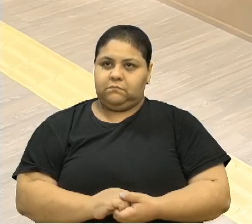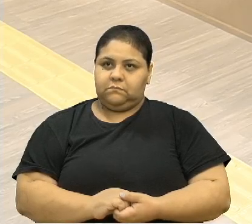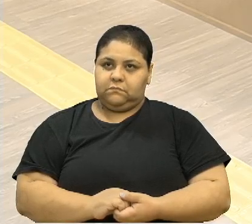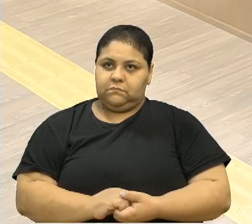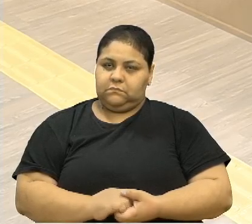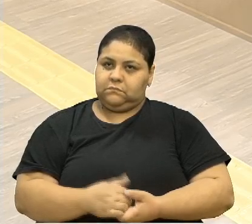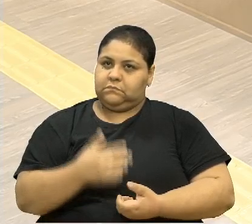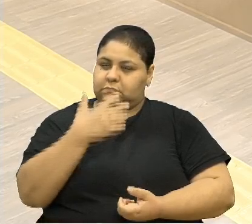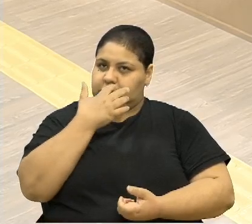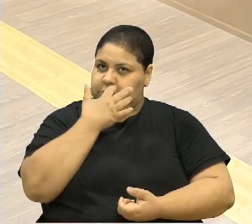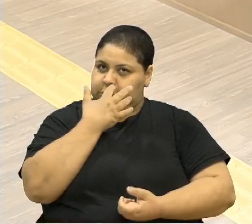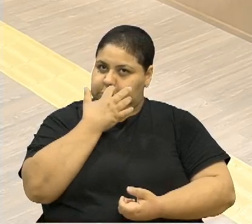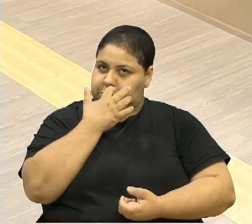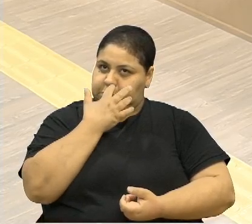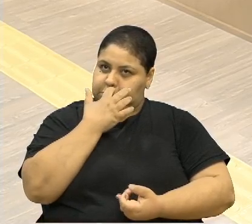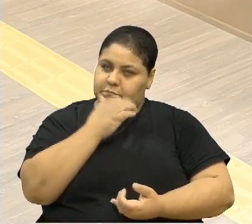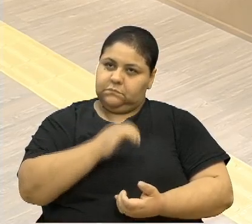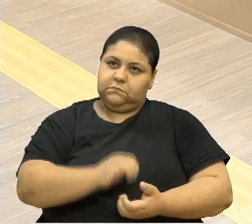Esse.